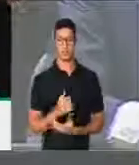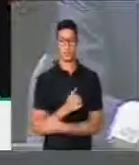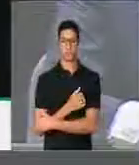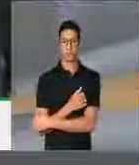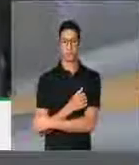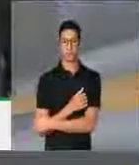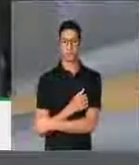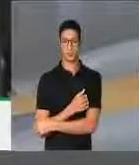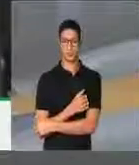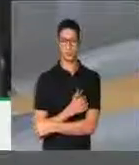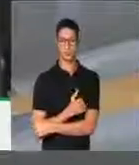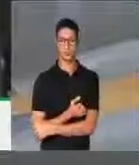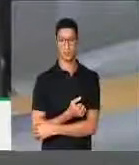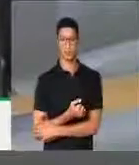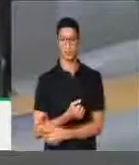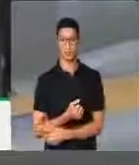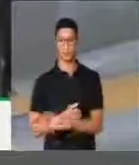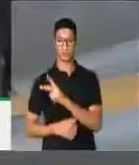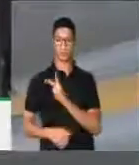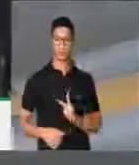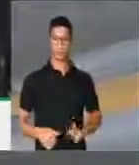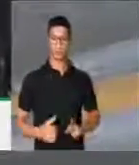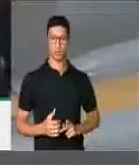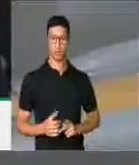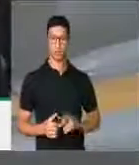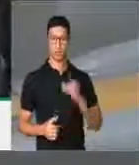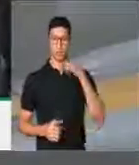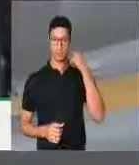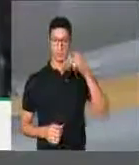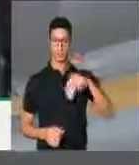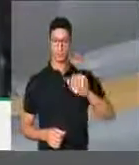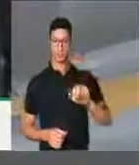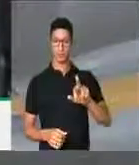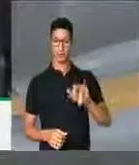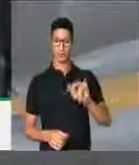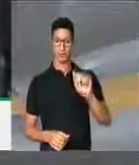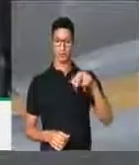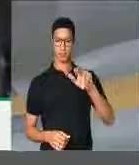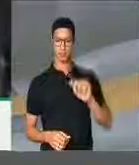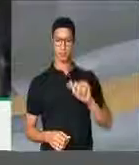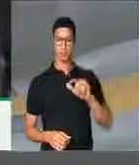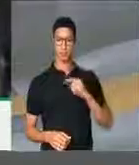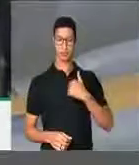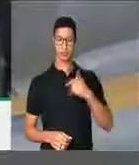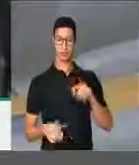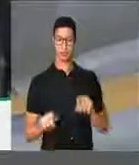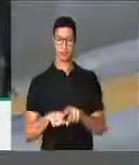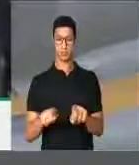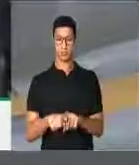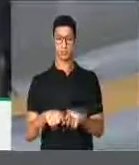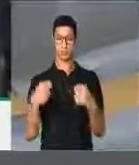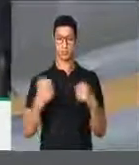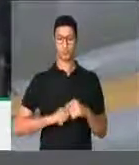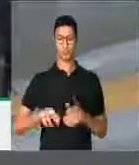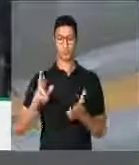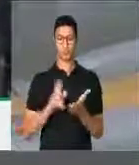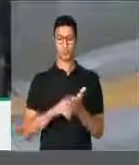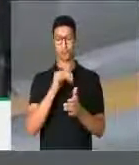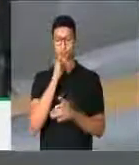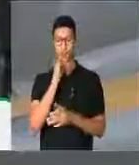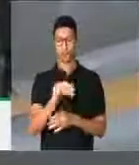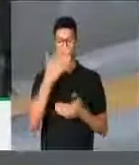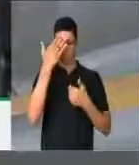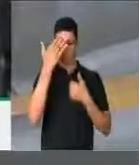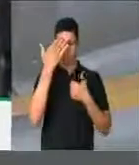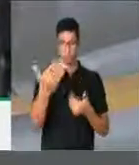Maria Helena. Senhora presidente, deputada Mariana, eu também preciso registrar